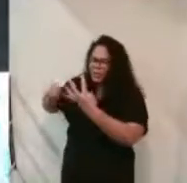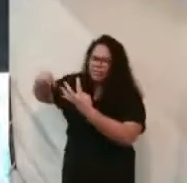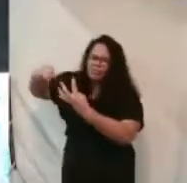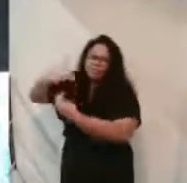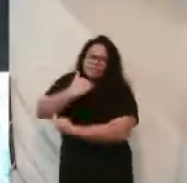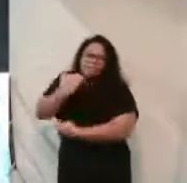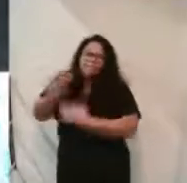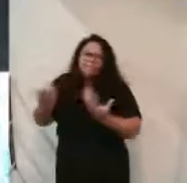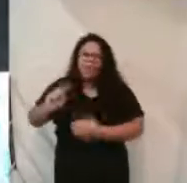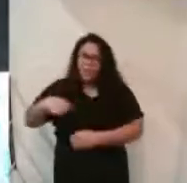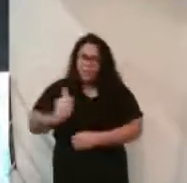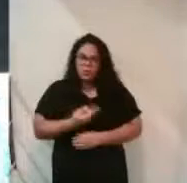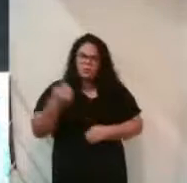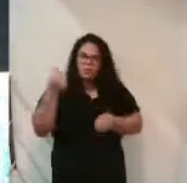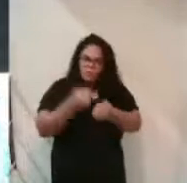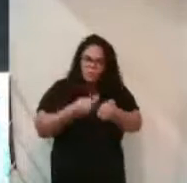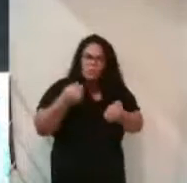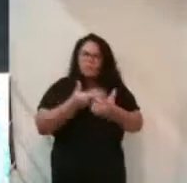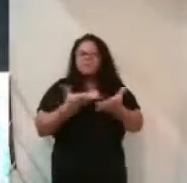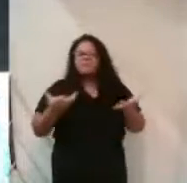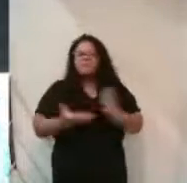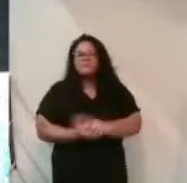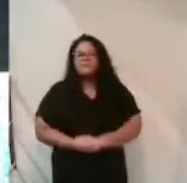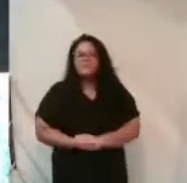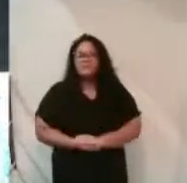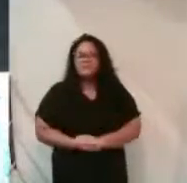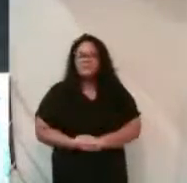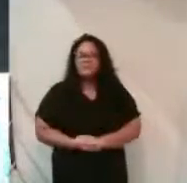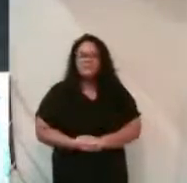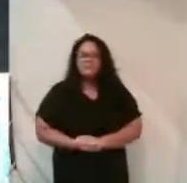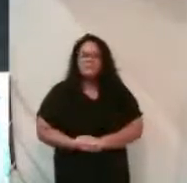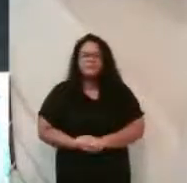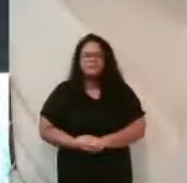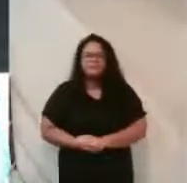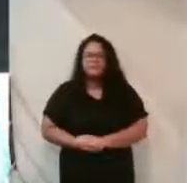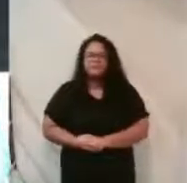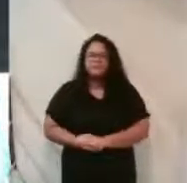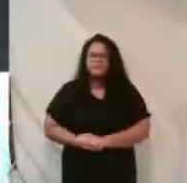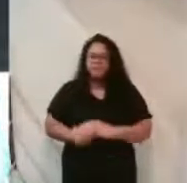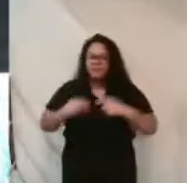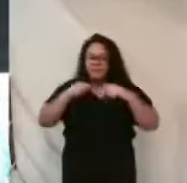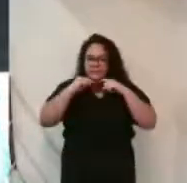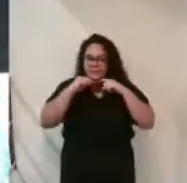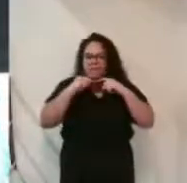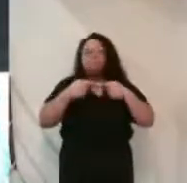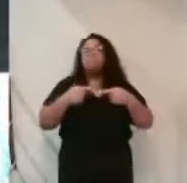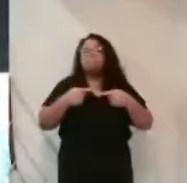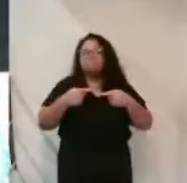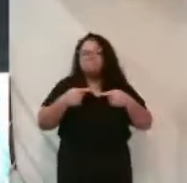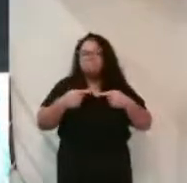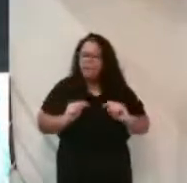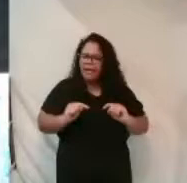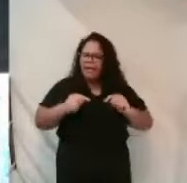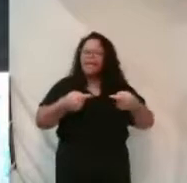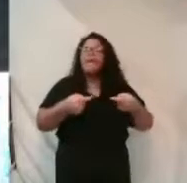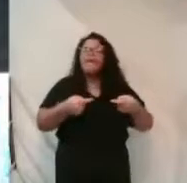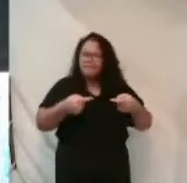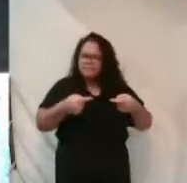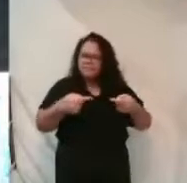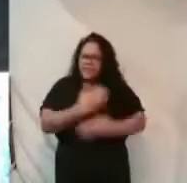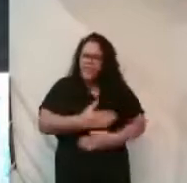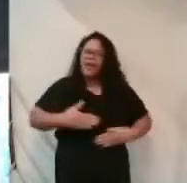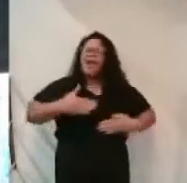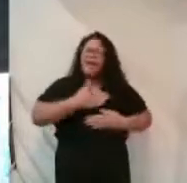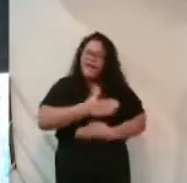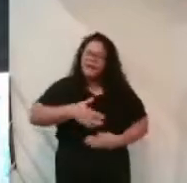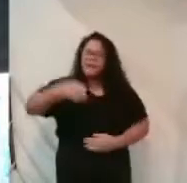a gestão de resíduos sólidos da secretaria e tem sido um desafio muito, muito agradável. Eu tenho me renovado